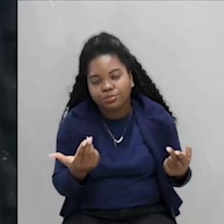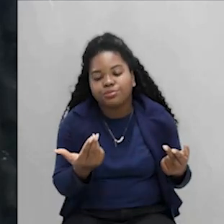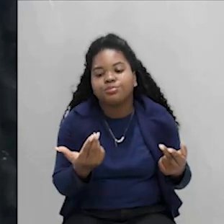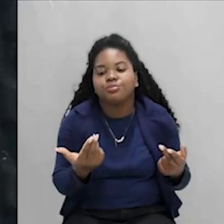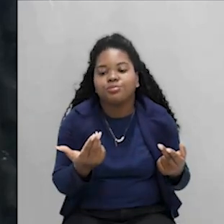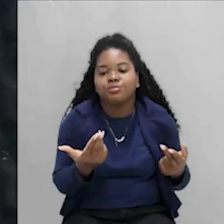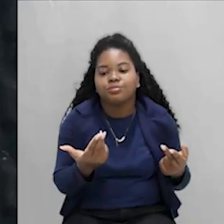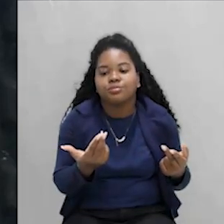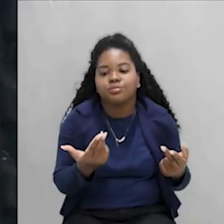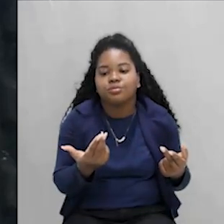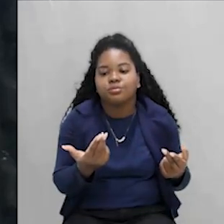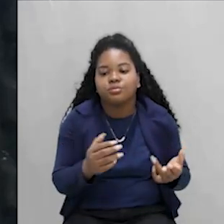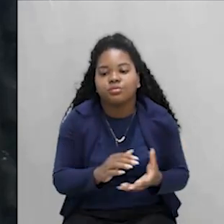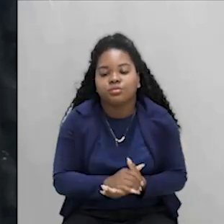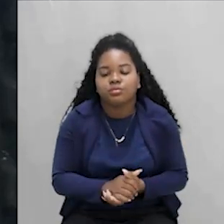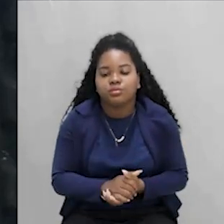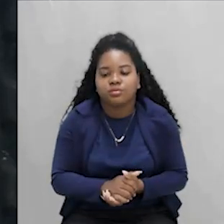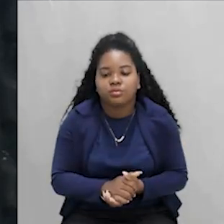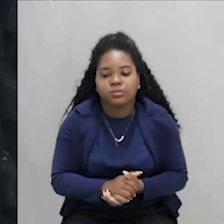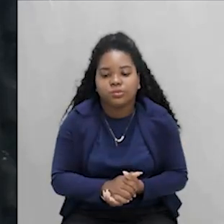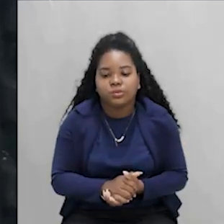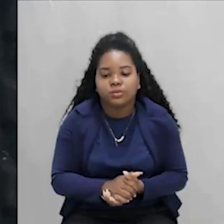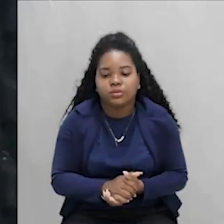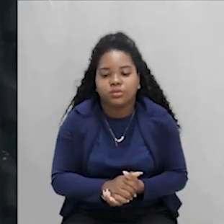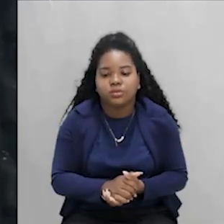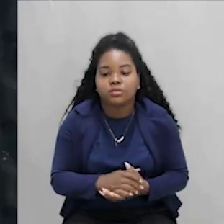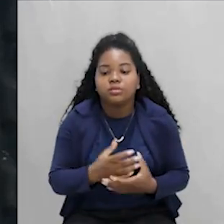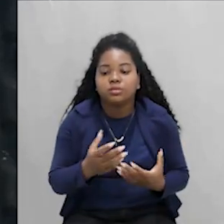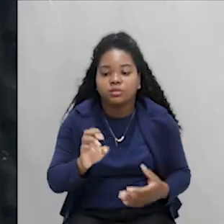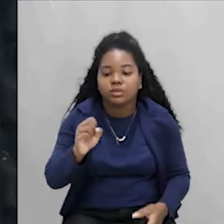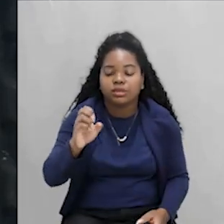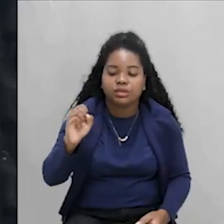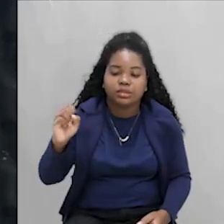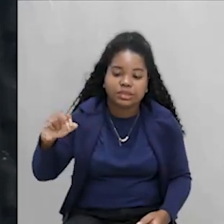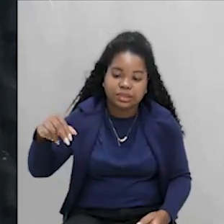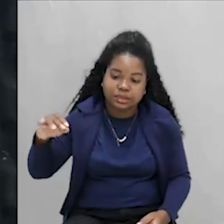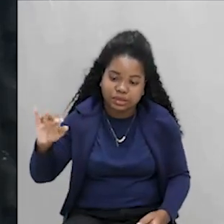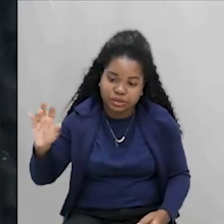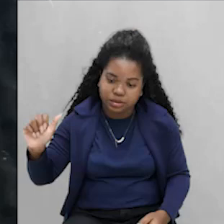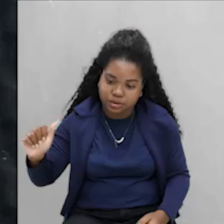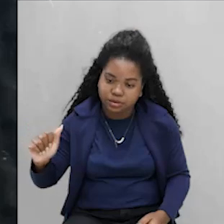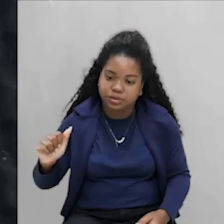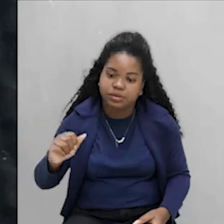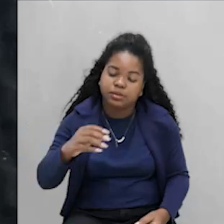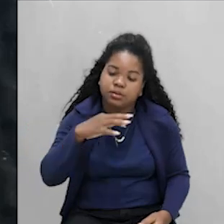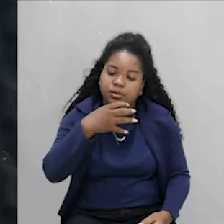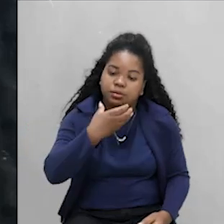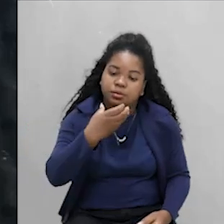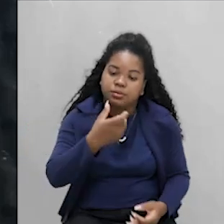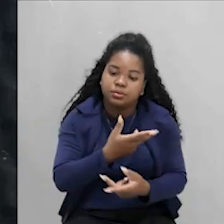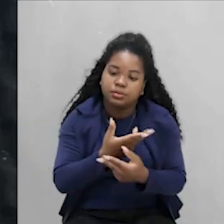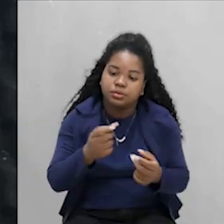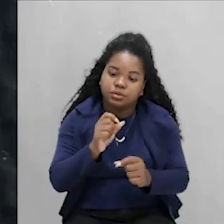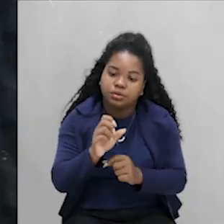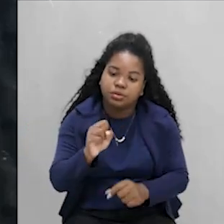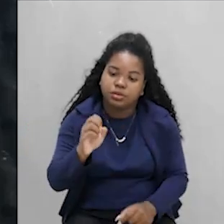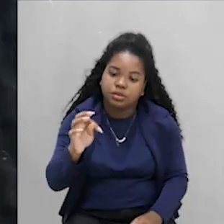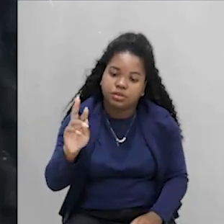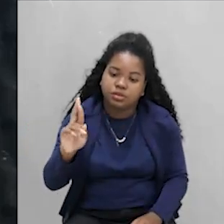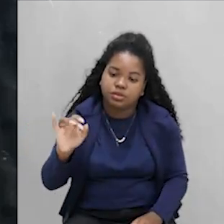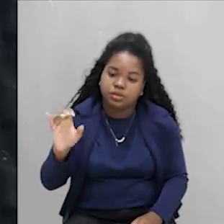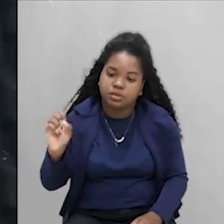substâncias Então as as essências das frutas na verdade são ésteres